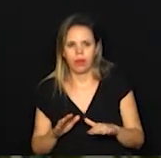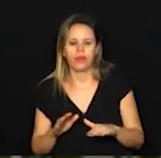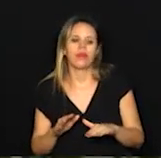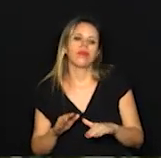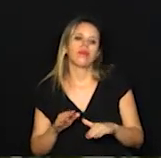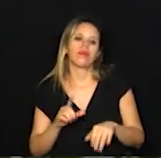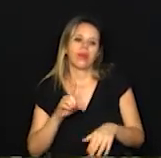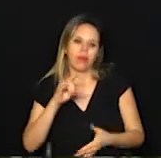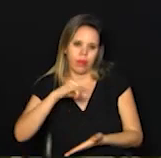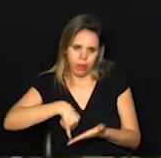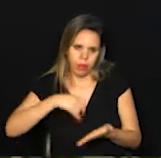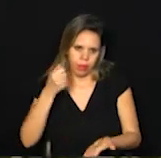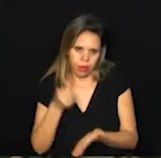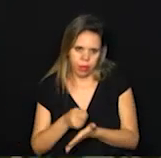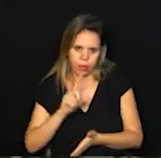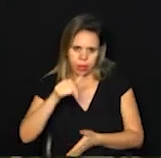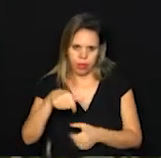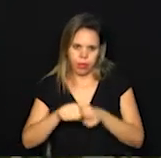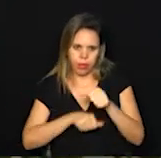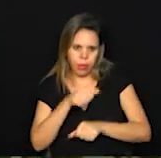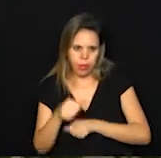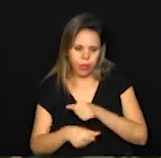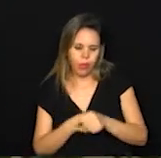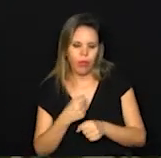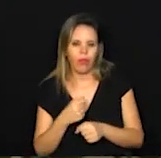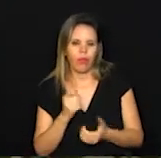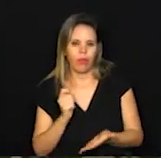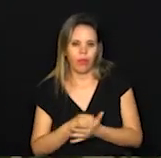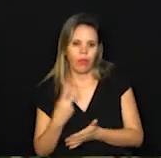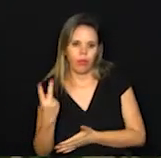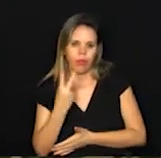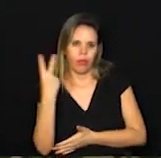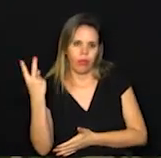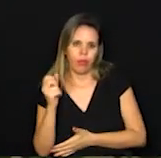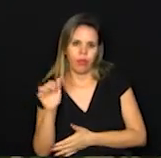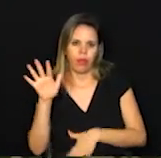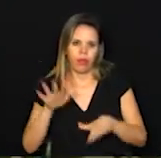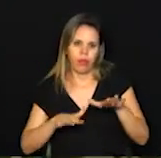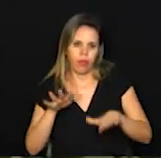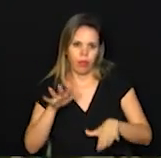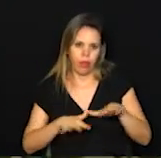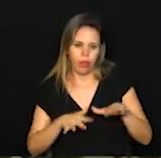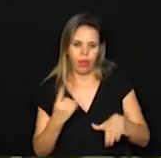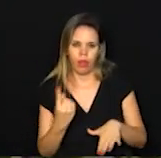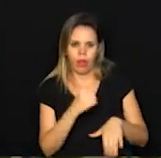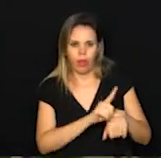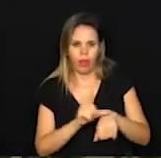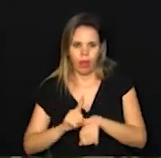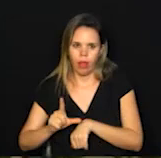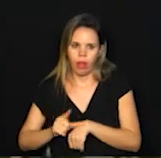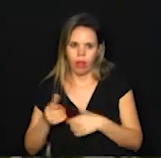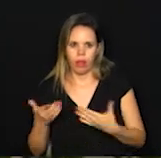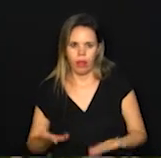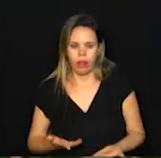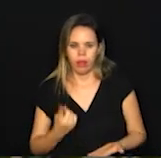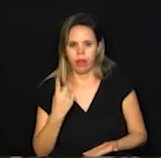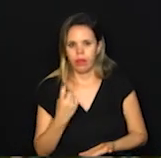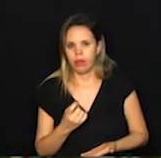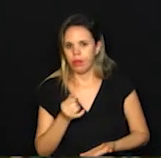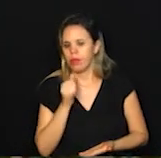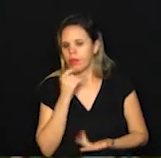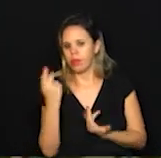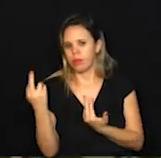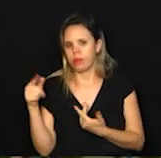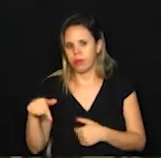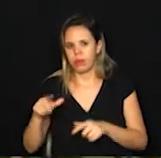tem que ser pago e depois renovado, mediante valores que variam de acordo com cada estabelecimento. Um restaurante